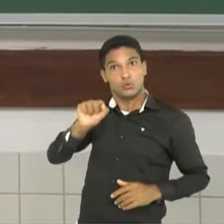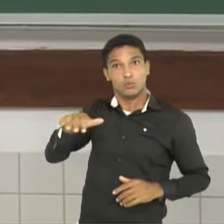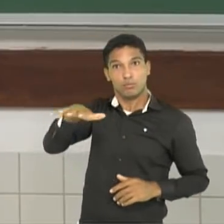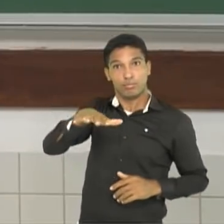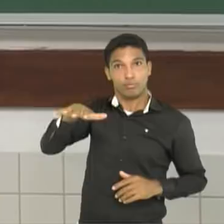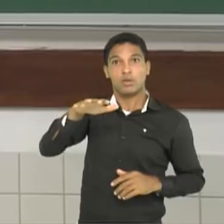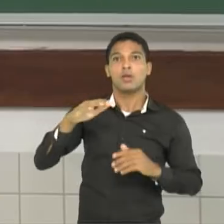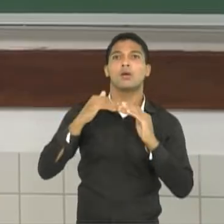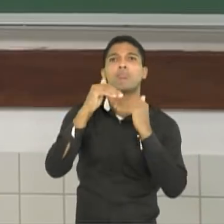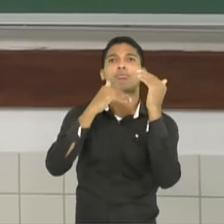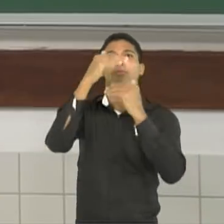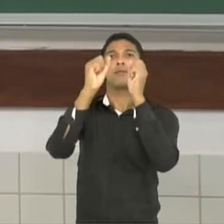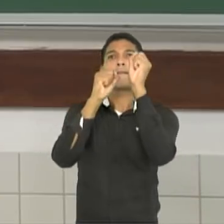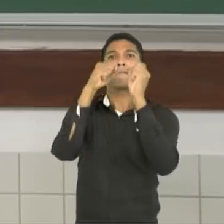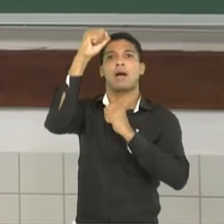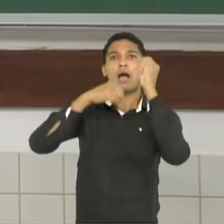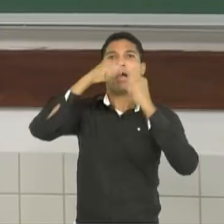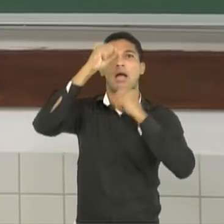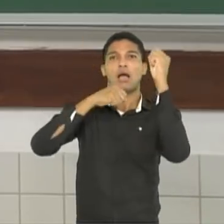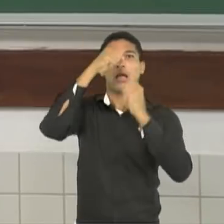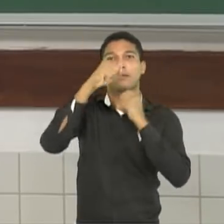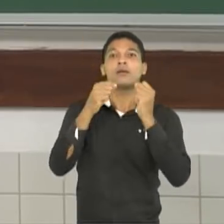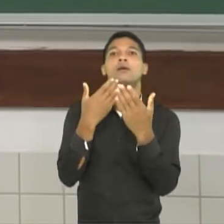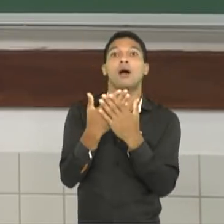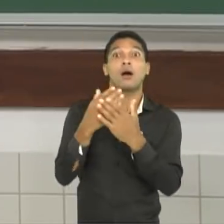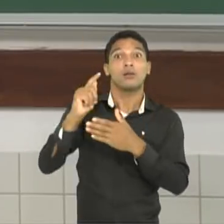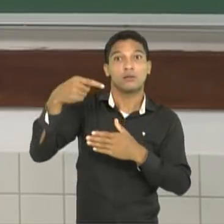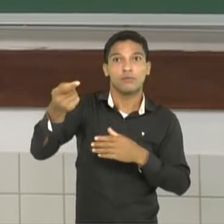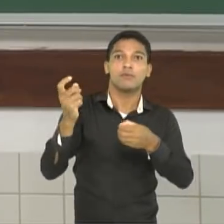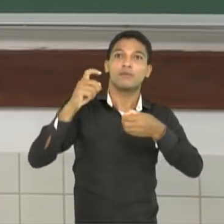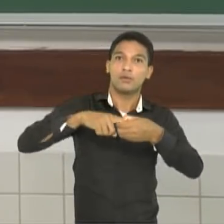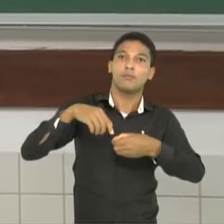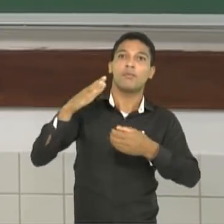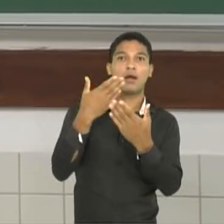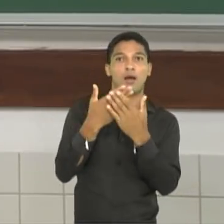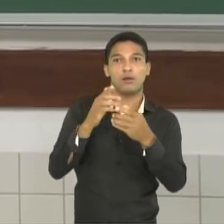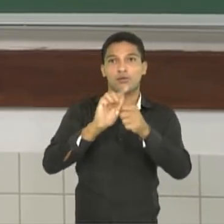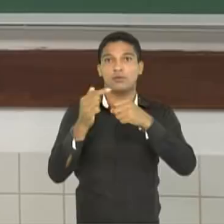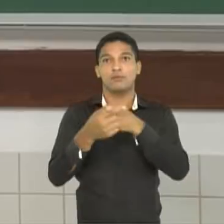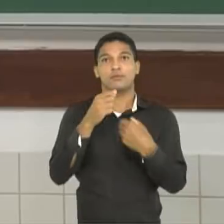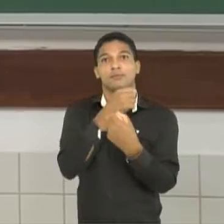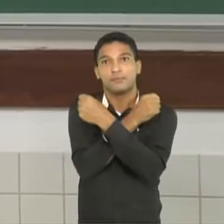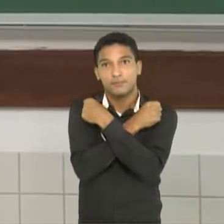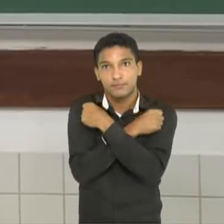de industrialização. E na aula que vem voltamos com mais geografia. Um abraço a todos e até lá!